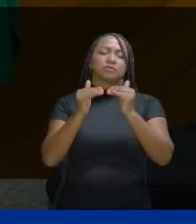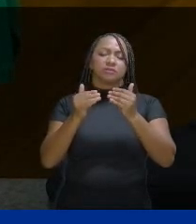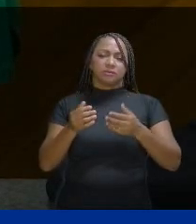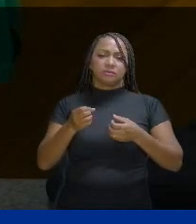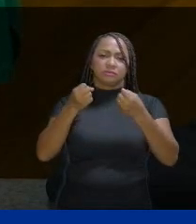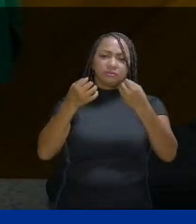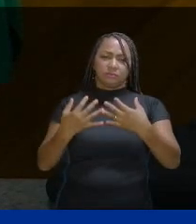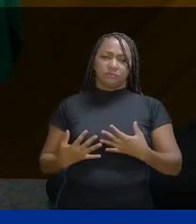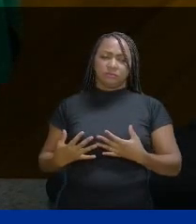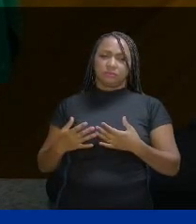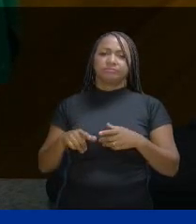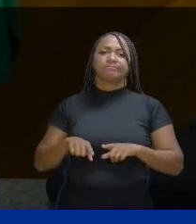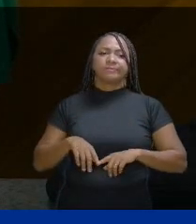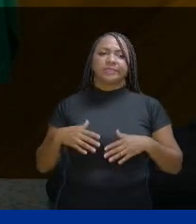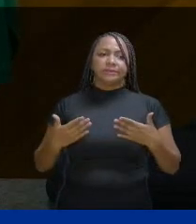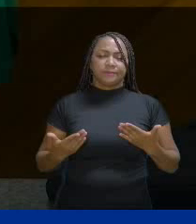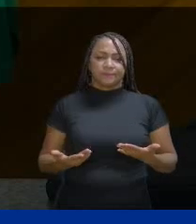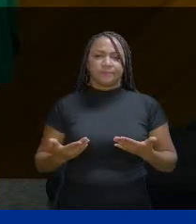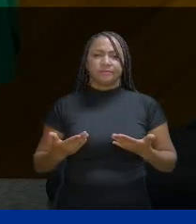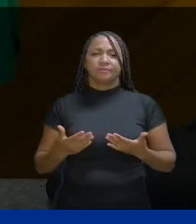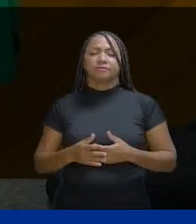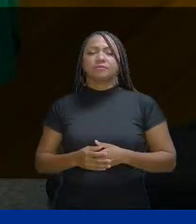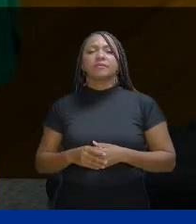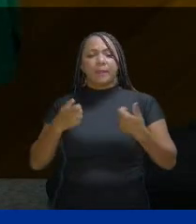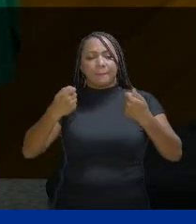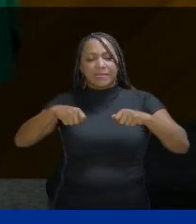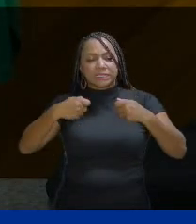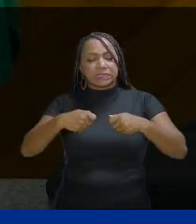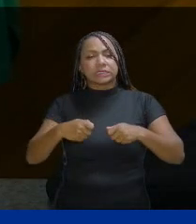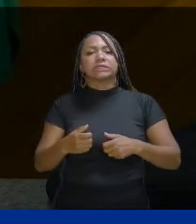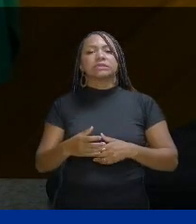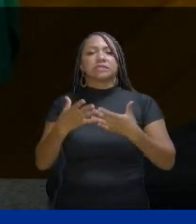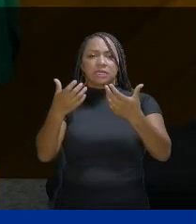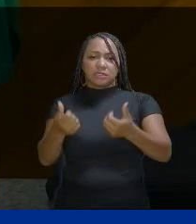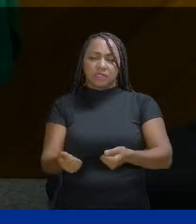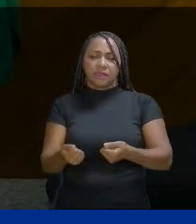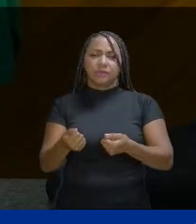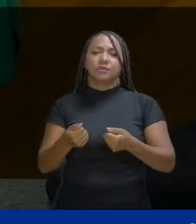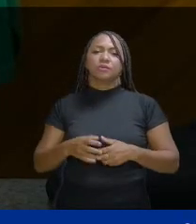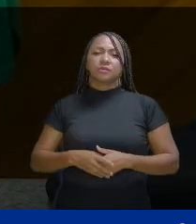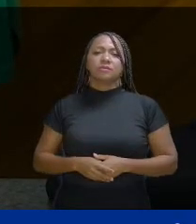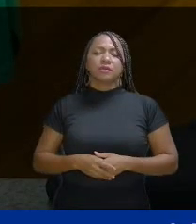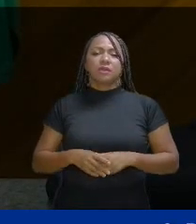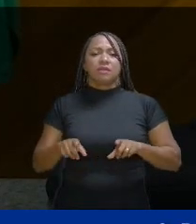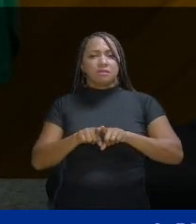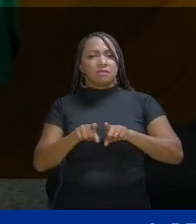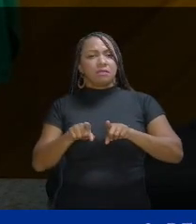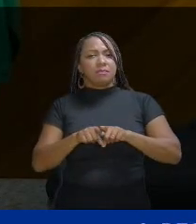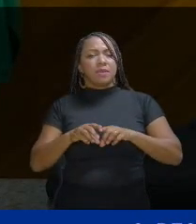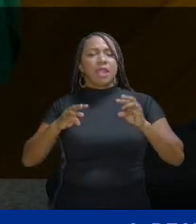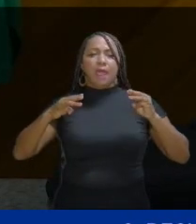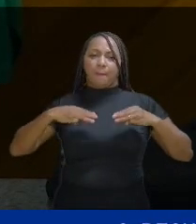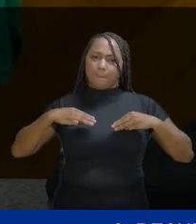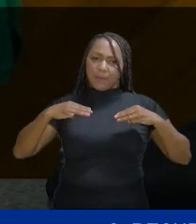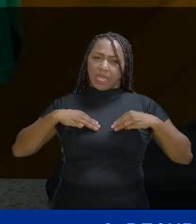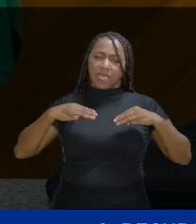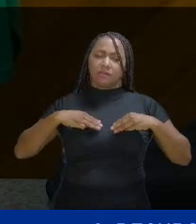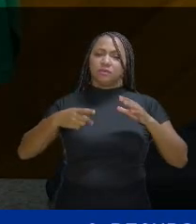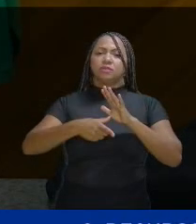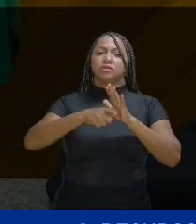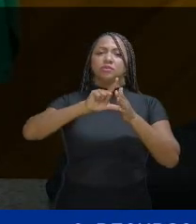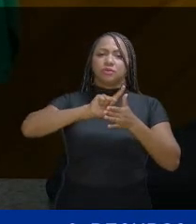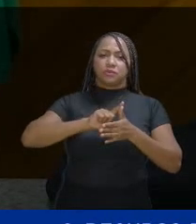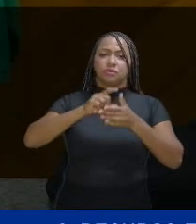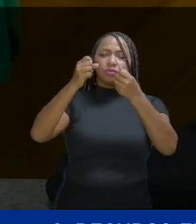extrínsecos, então ele deve ser conhecido. Em relação ao mérito, preliminarmente,